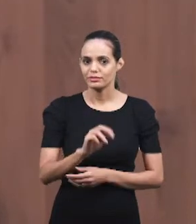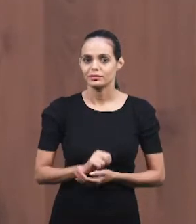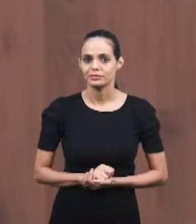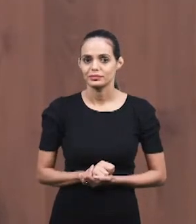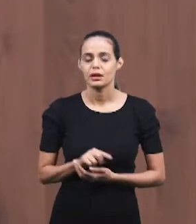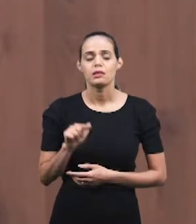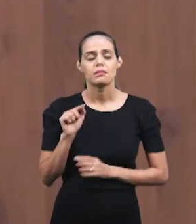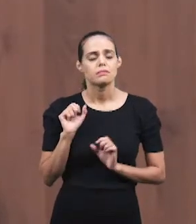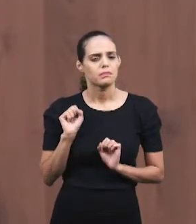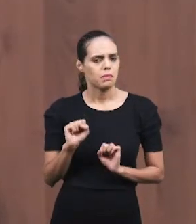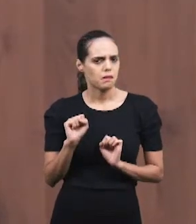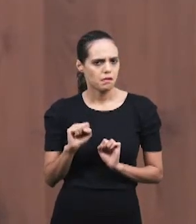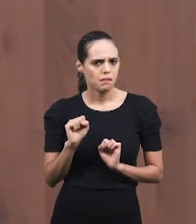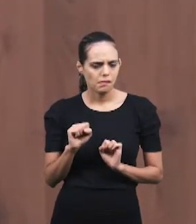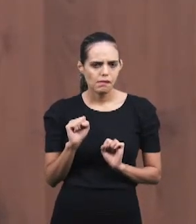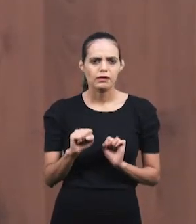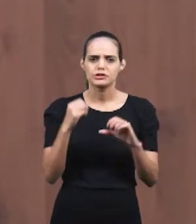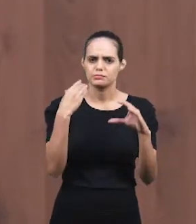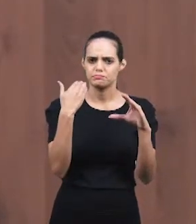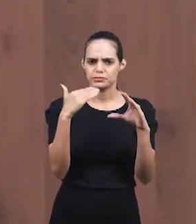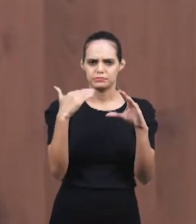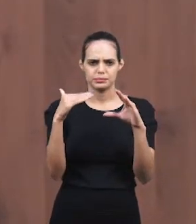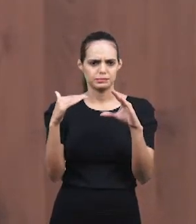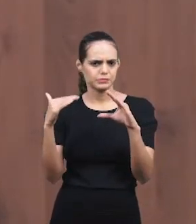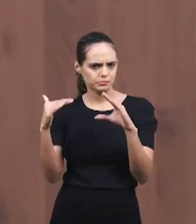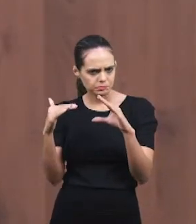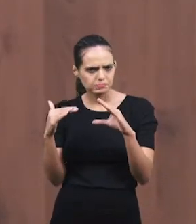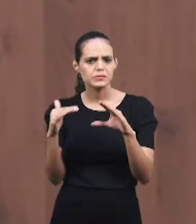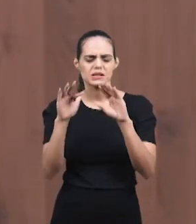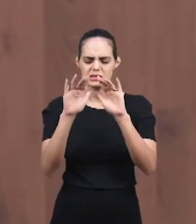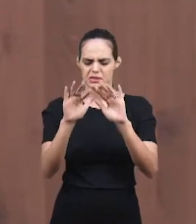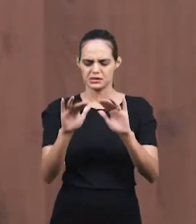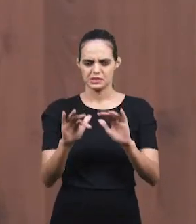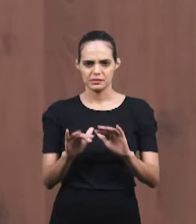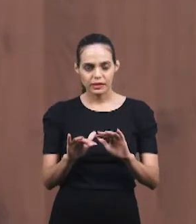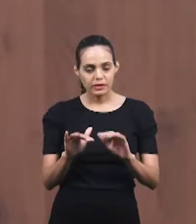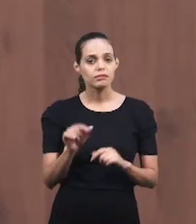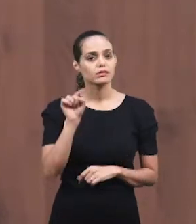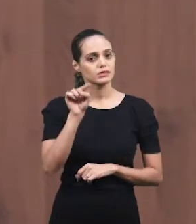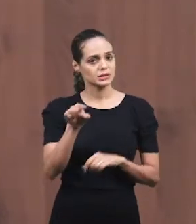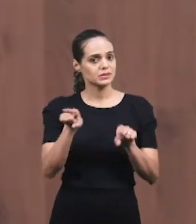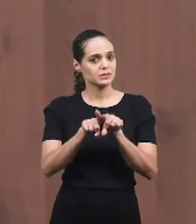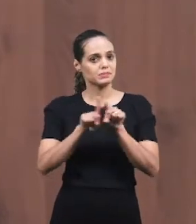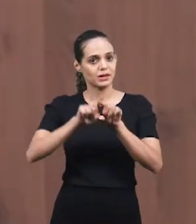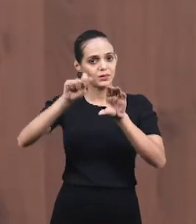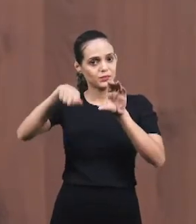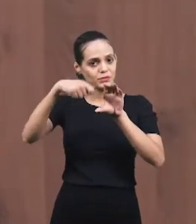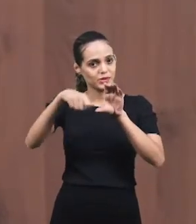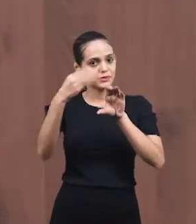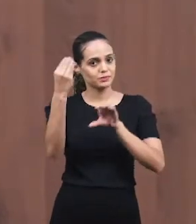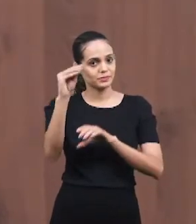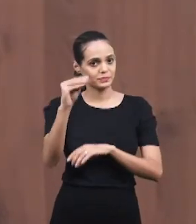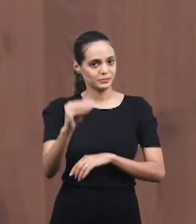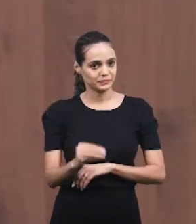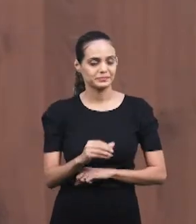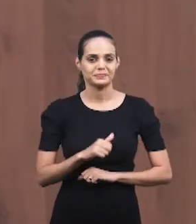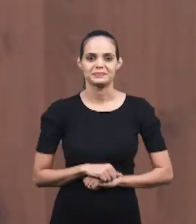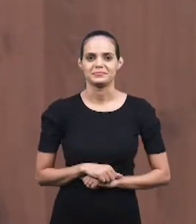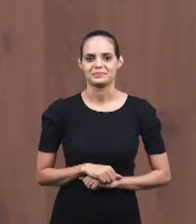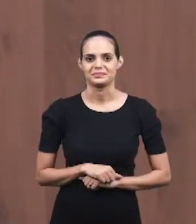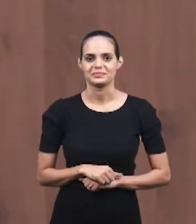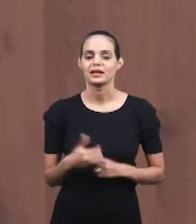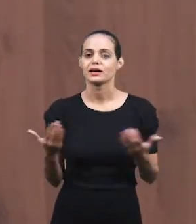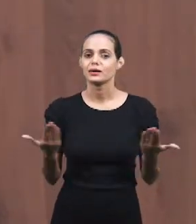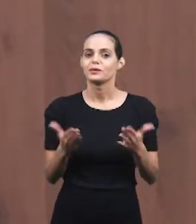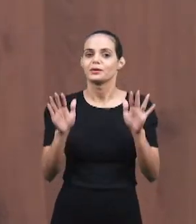www.radiomanaim.com.br. Você pode fazer esse contato e aí você ter acesso ao seu vídeo também. Então agora, encerrando